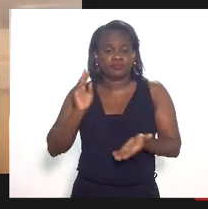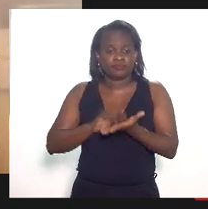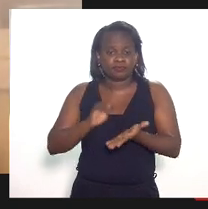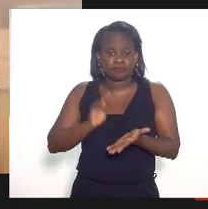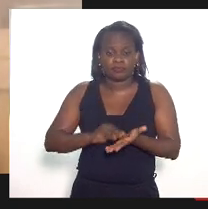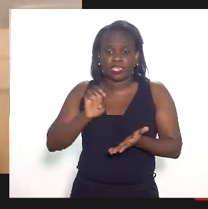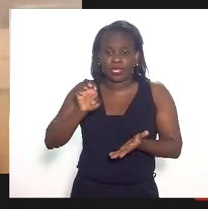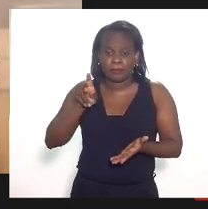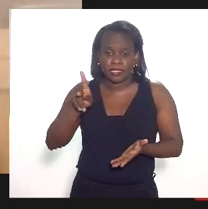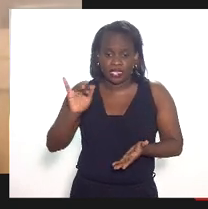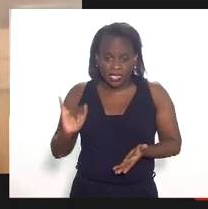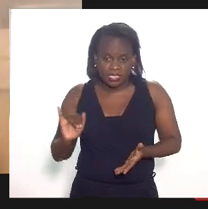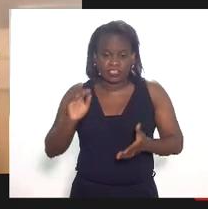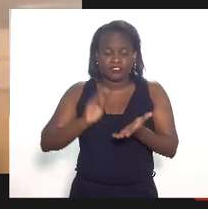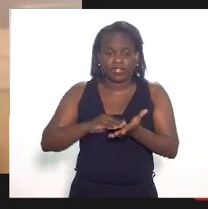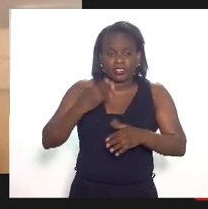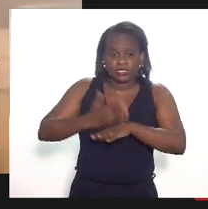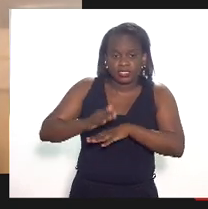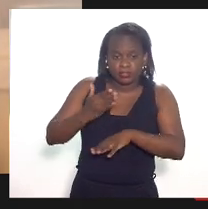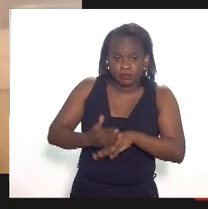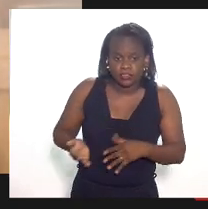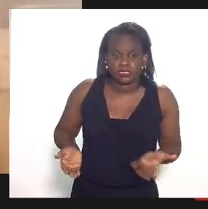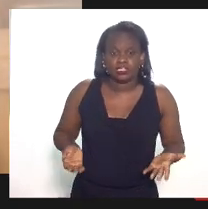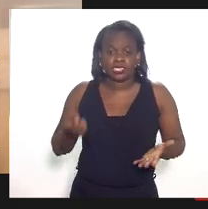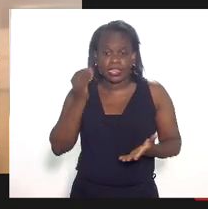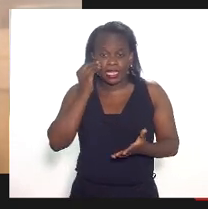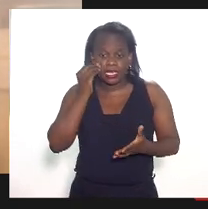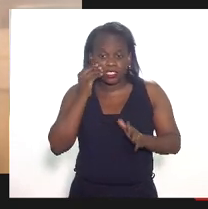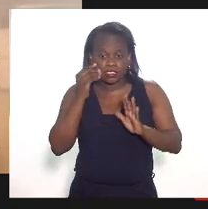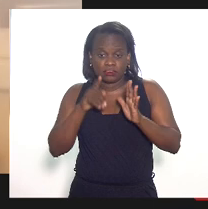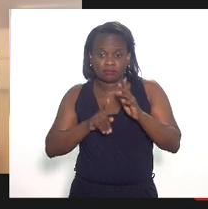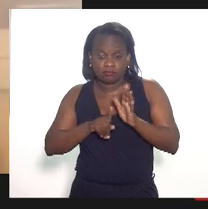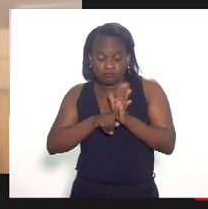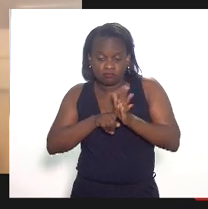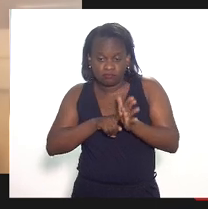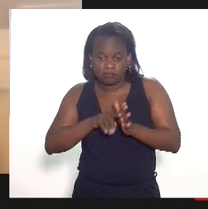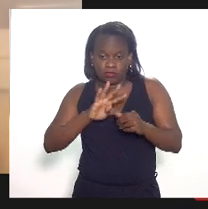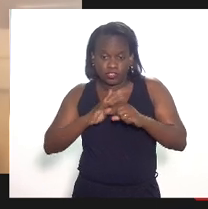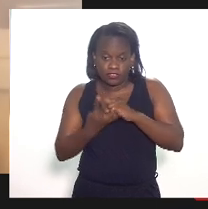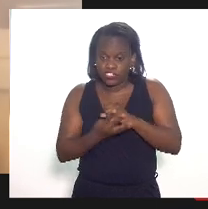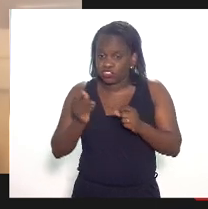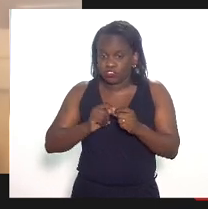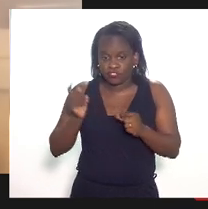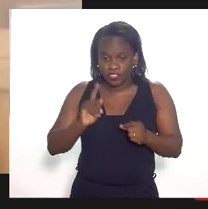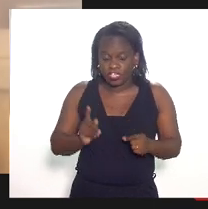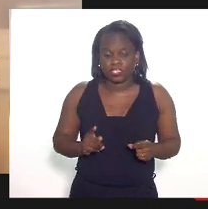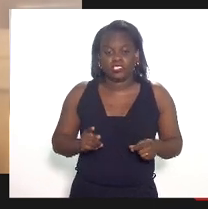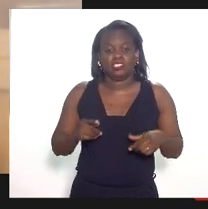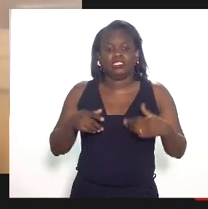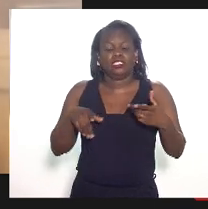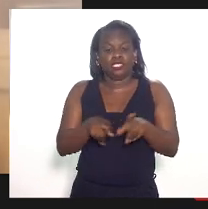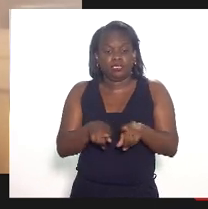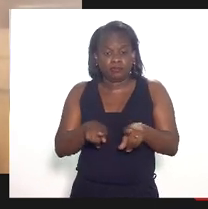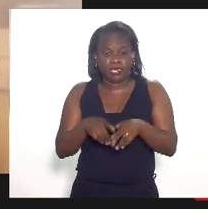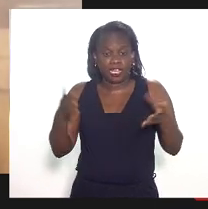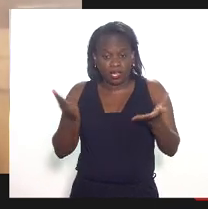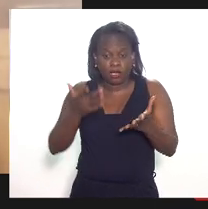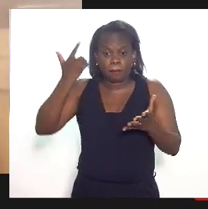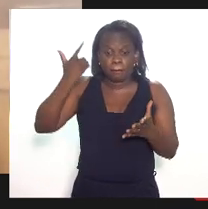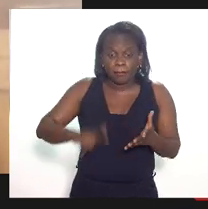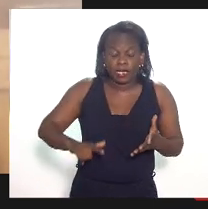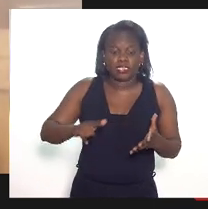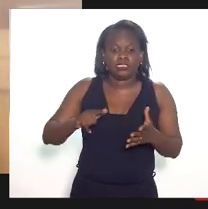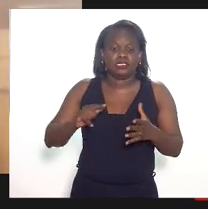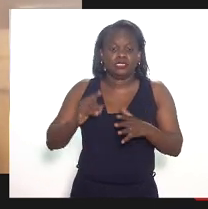de EPI, a falta de treinamento, os testes para COVID que não foram realizados, né? E agora, juntamente com